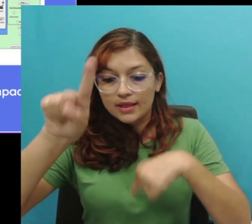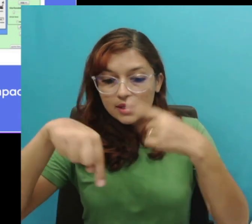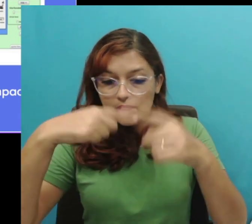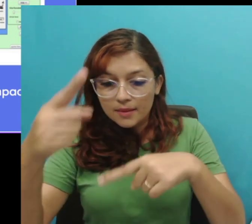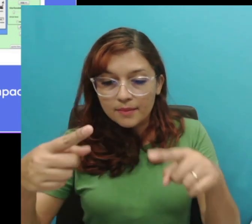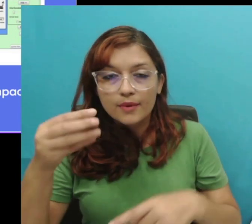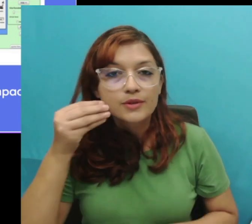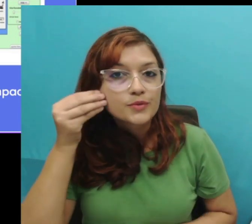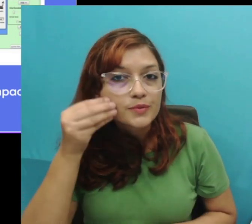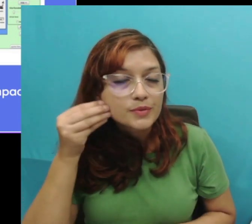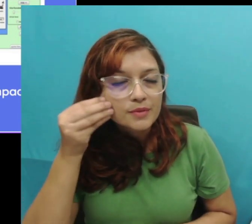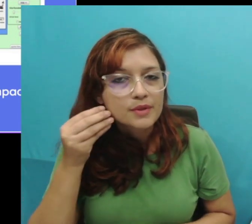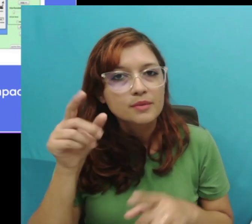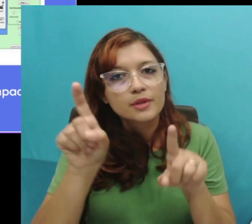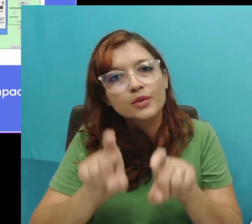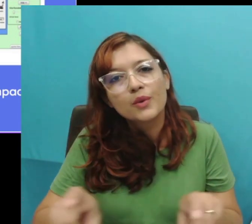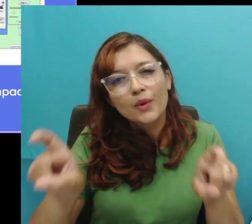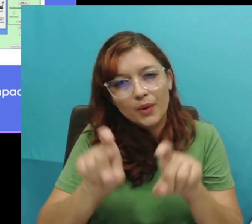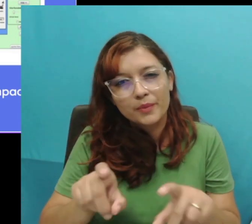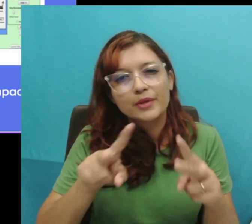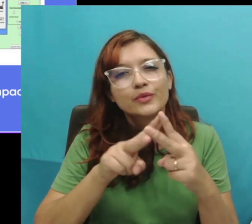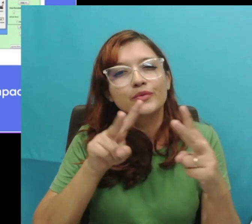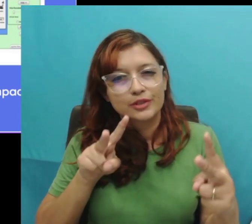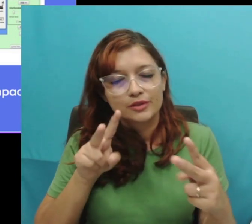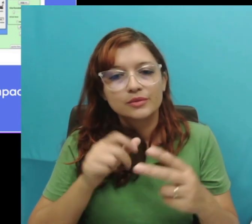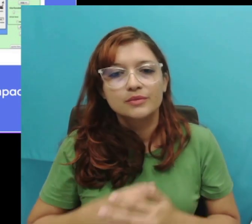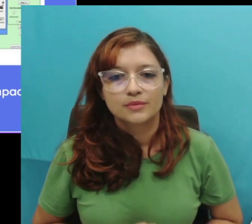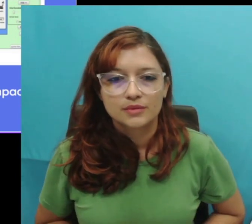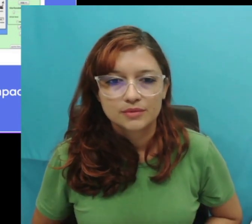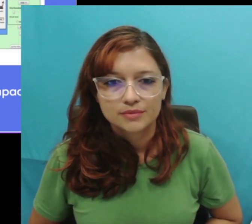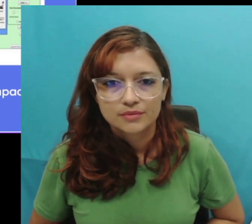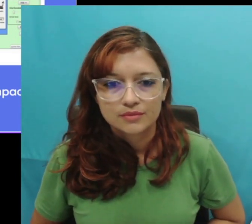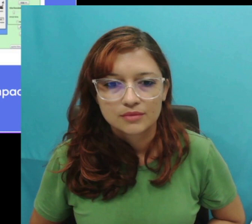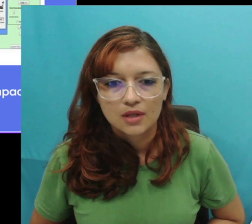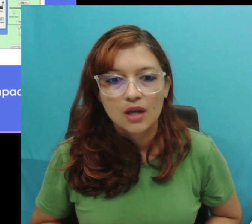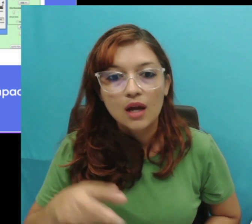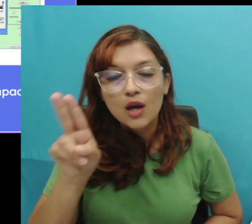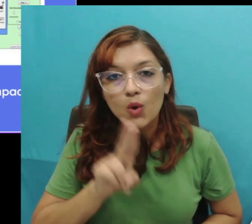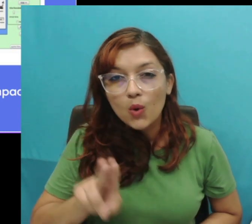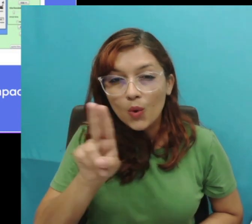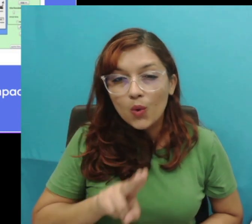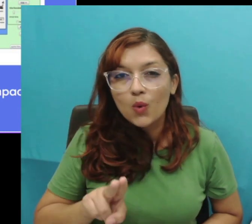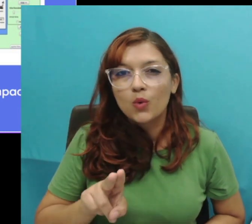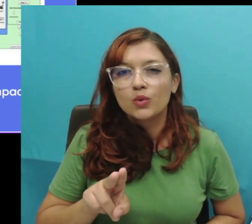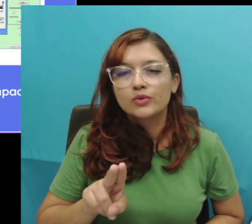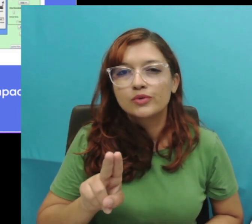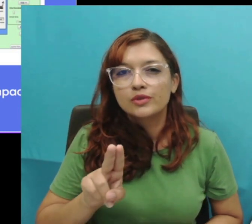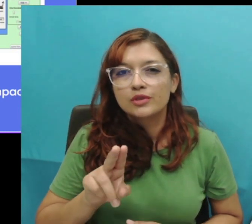abordagem teórica seguida de uma abordagem experimental virtual.